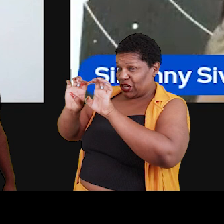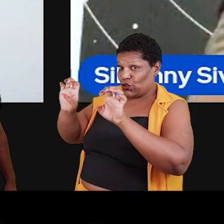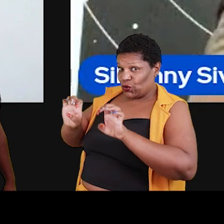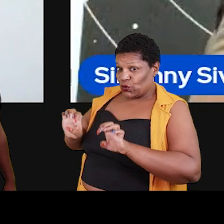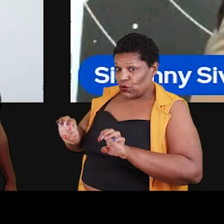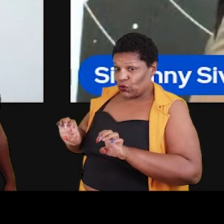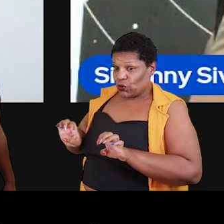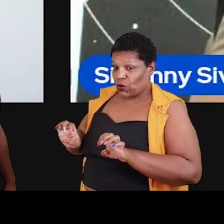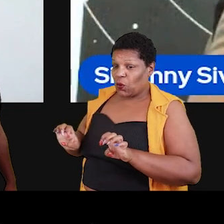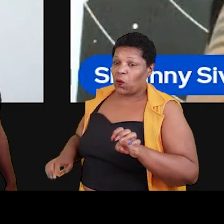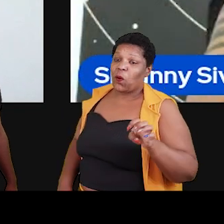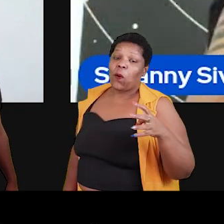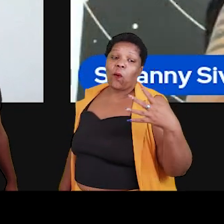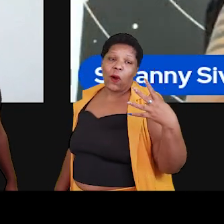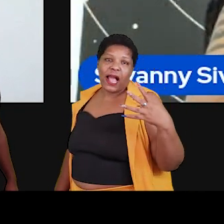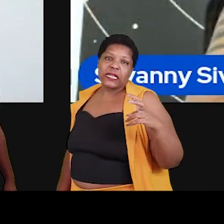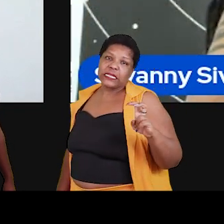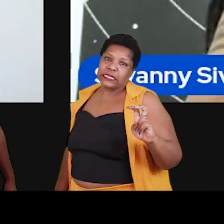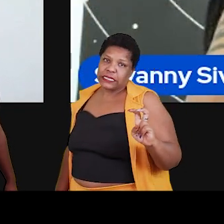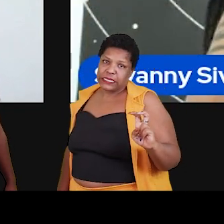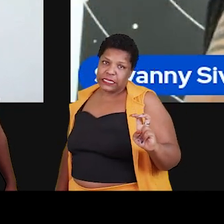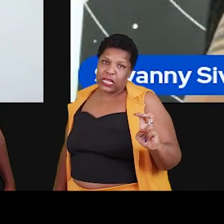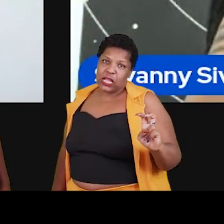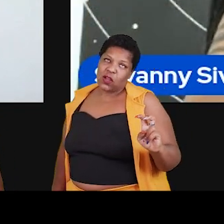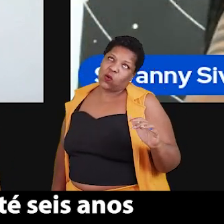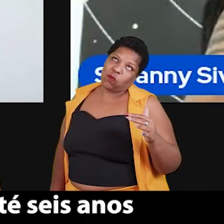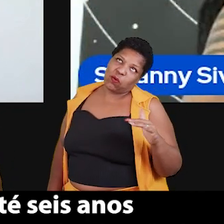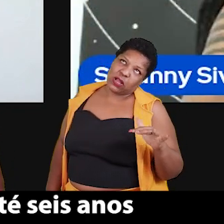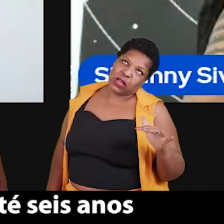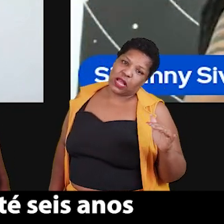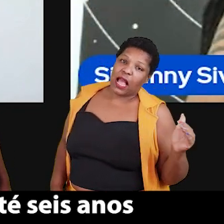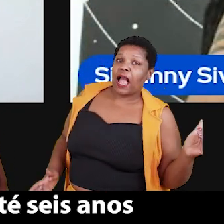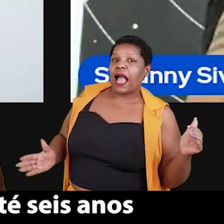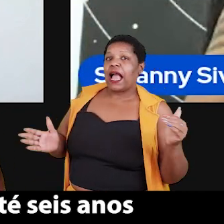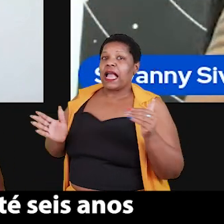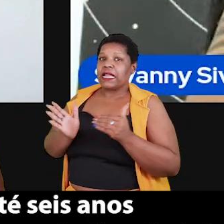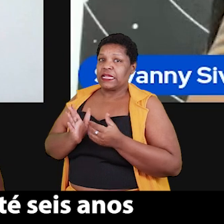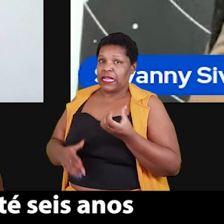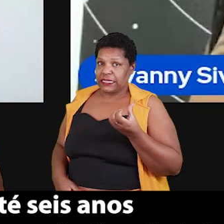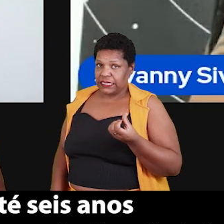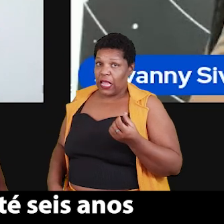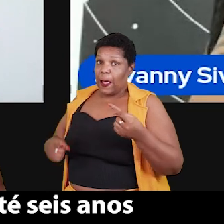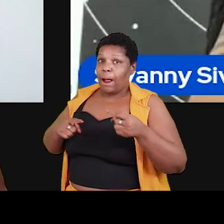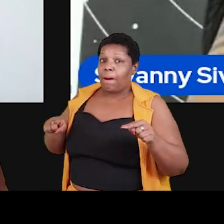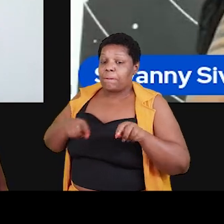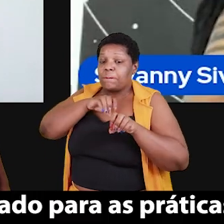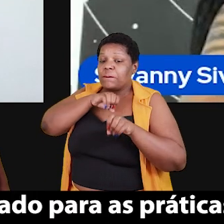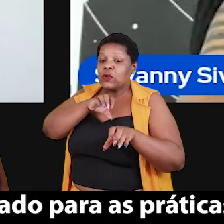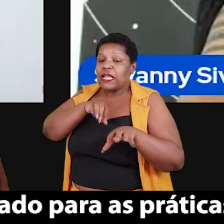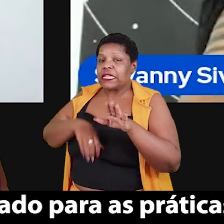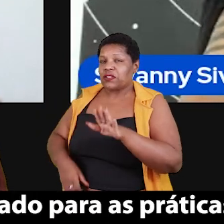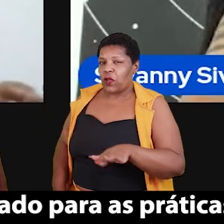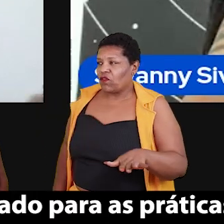é dos 4, 5 mais ou menos ali, até 6 anos a gente tem a musicalização infantil,